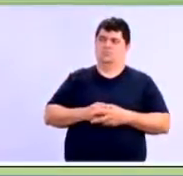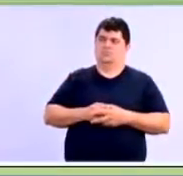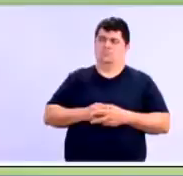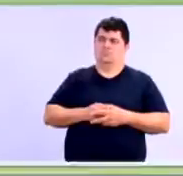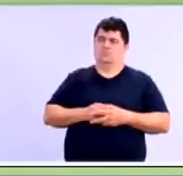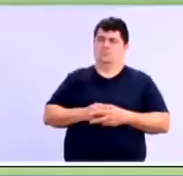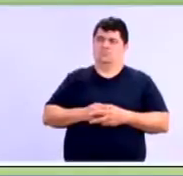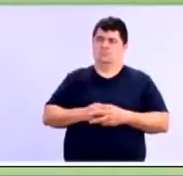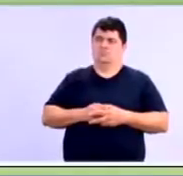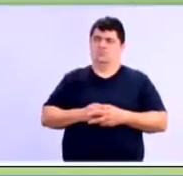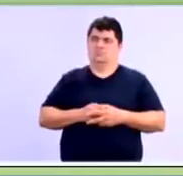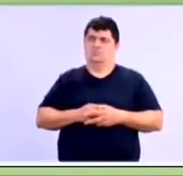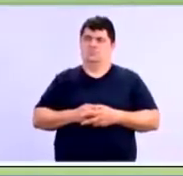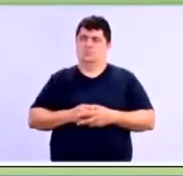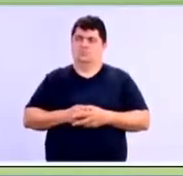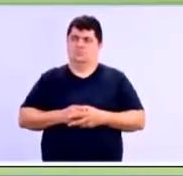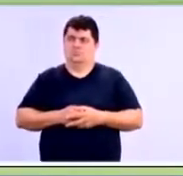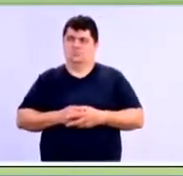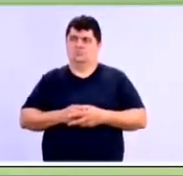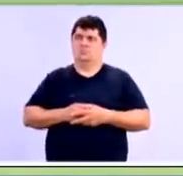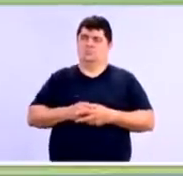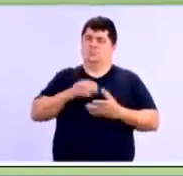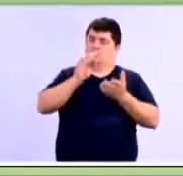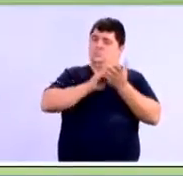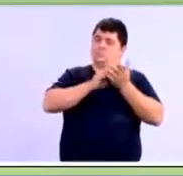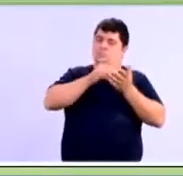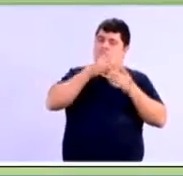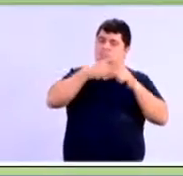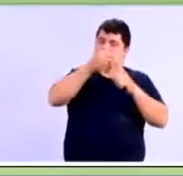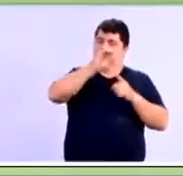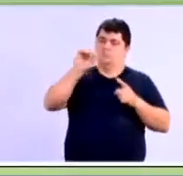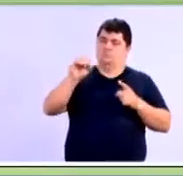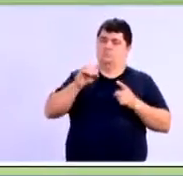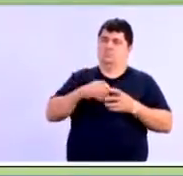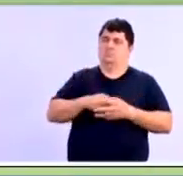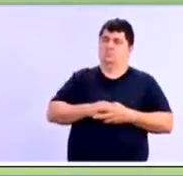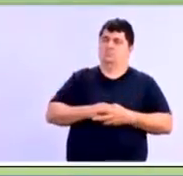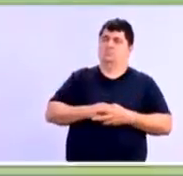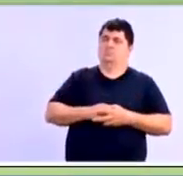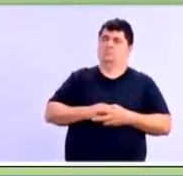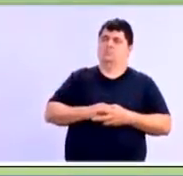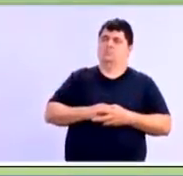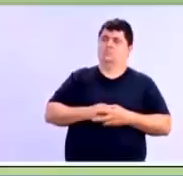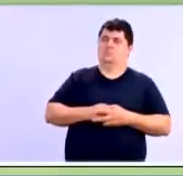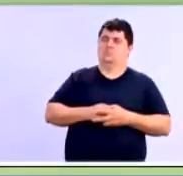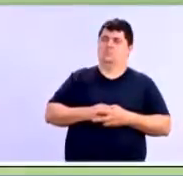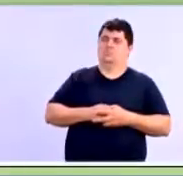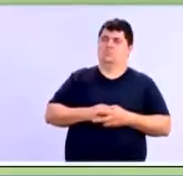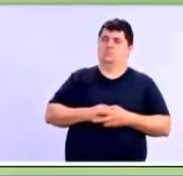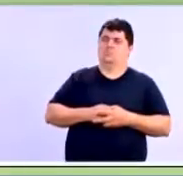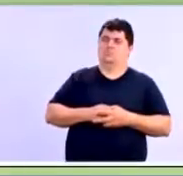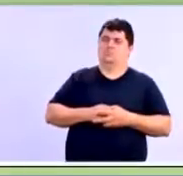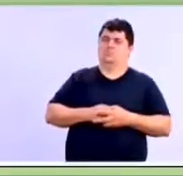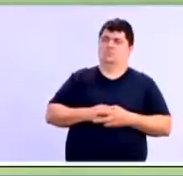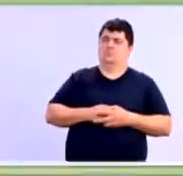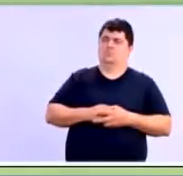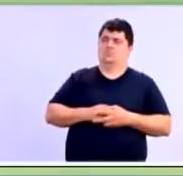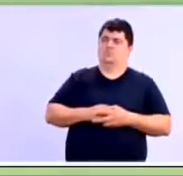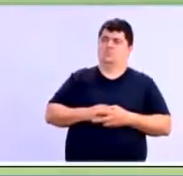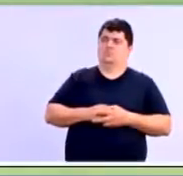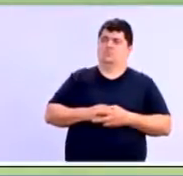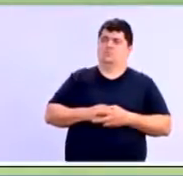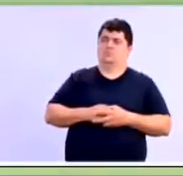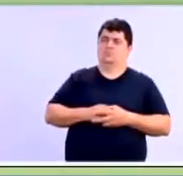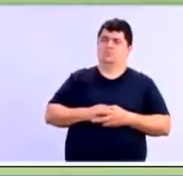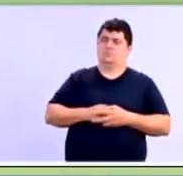aqui. Deixa eu colocar, né? Que a gente já não deixa... Quando eu pego aquele valor aqui, eu multiplico por 100 e vou achar o